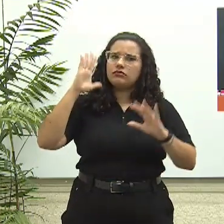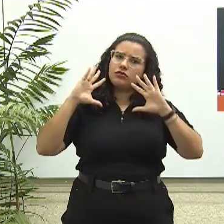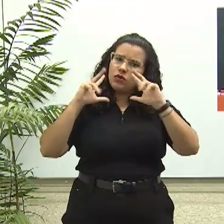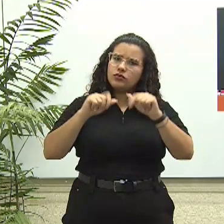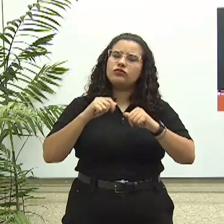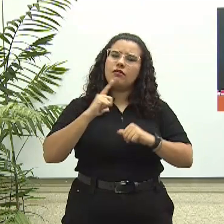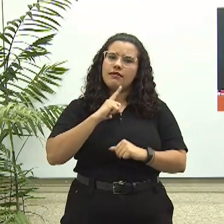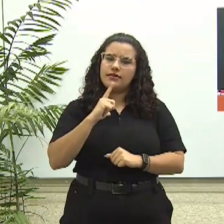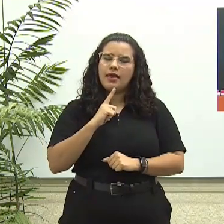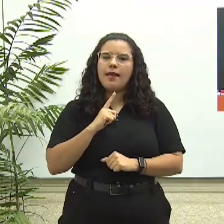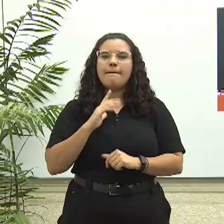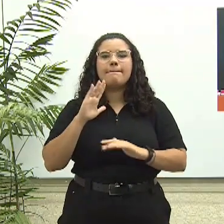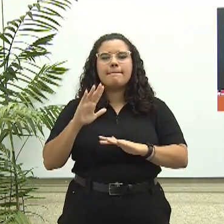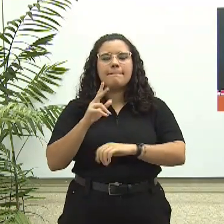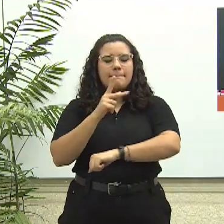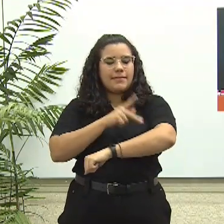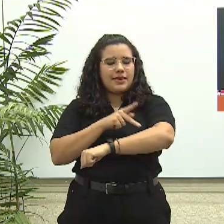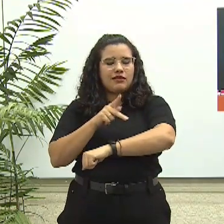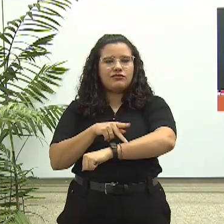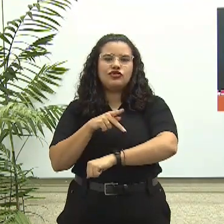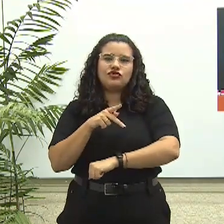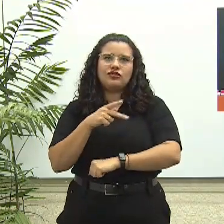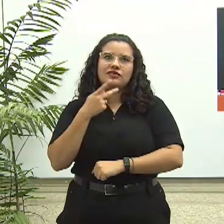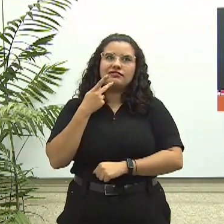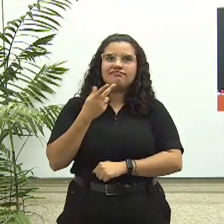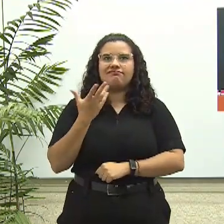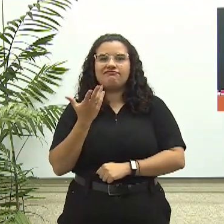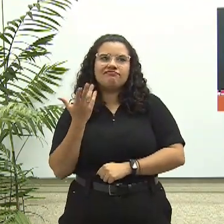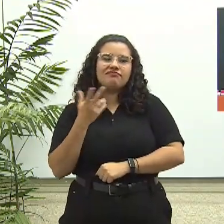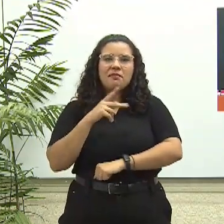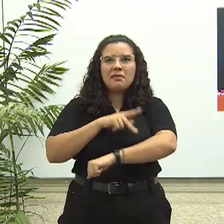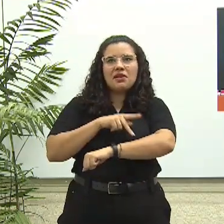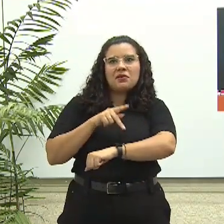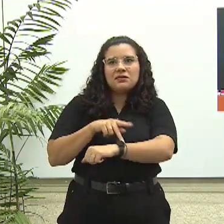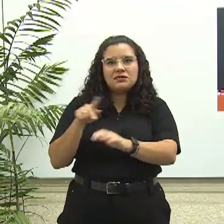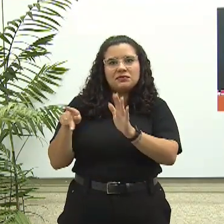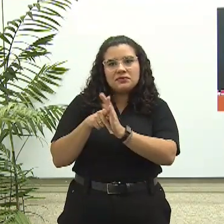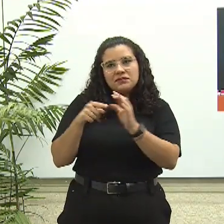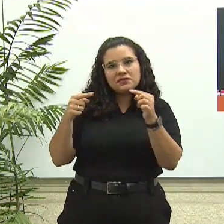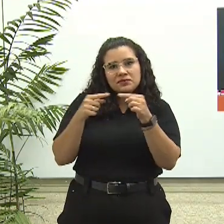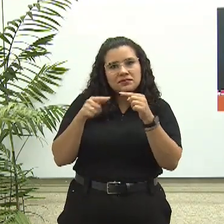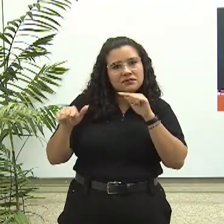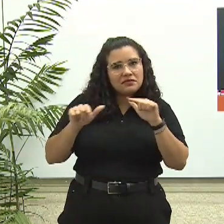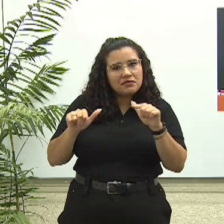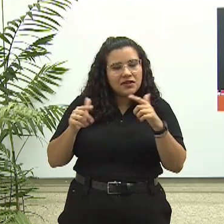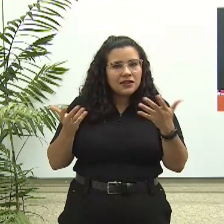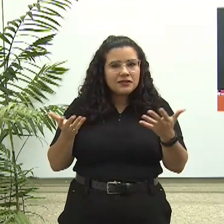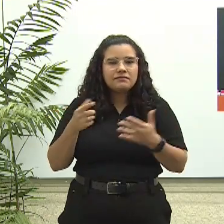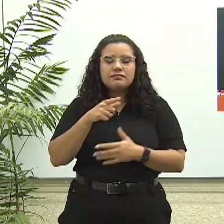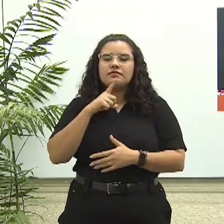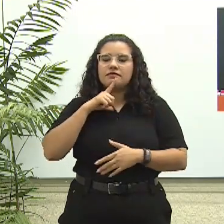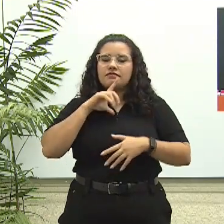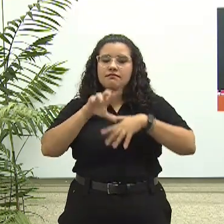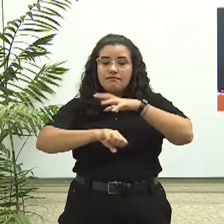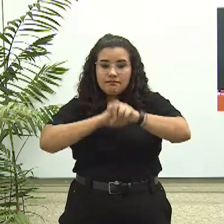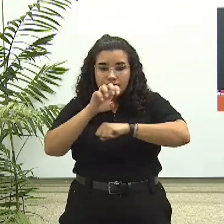e eu vejo que a pedagogia não sei se podemos chamar de pedagogia corporativa ela captura